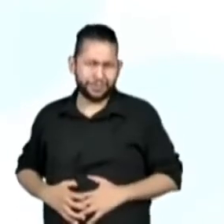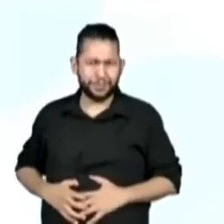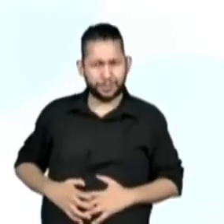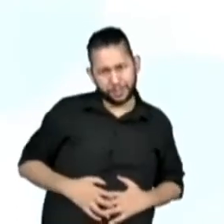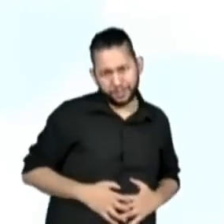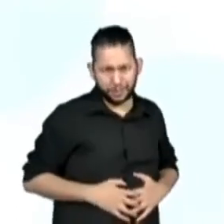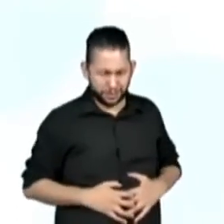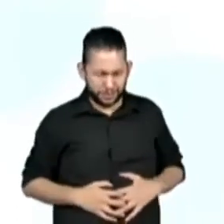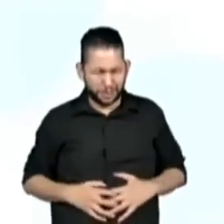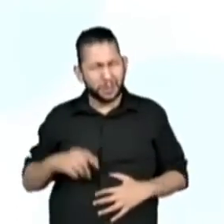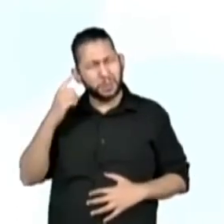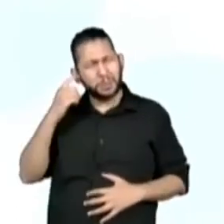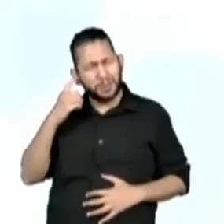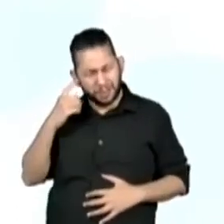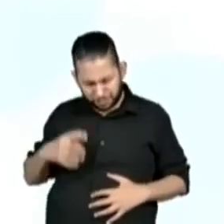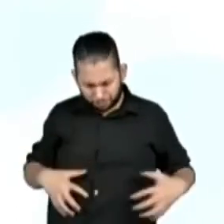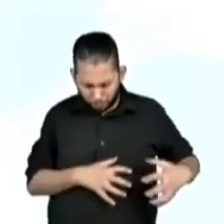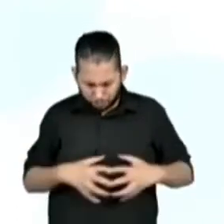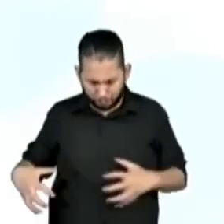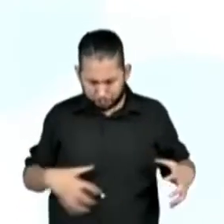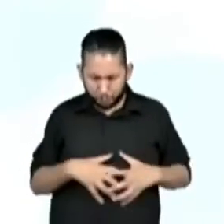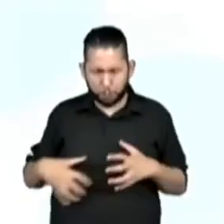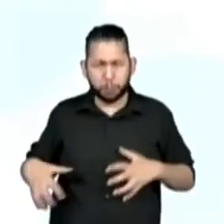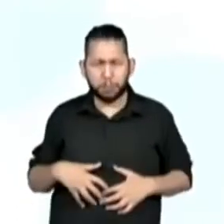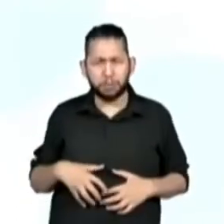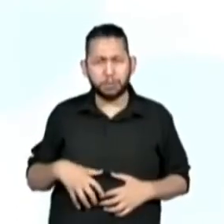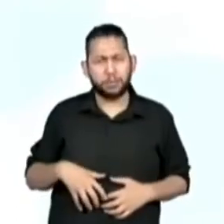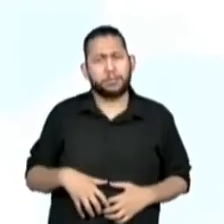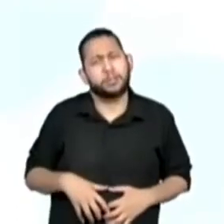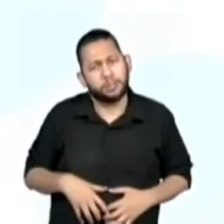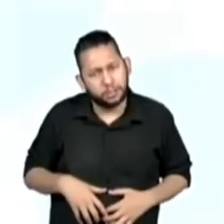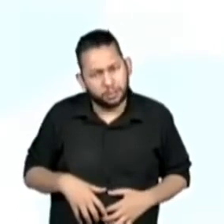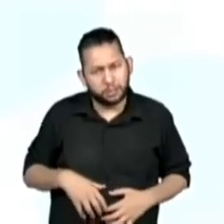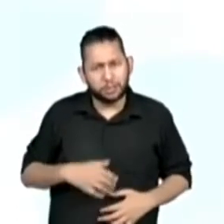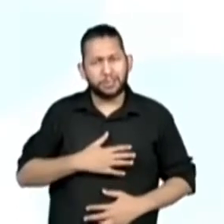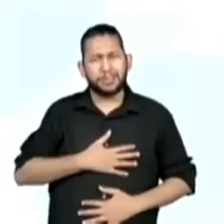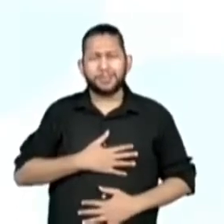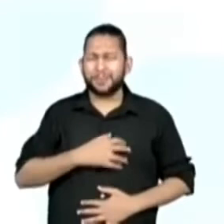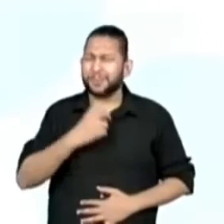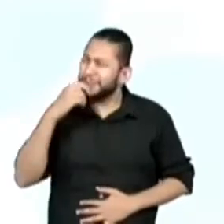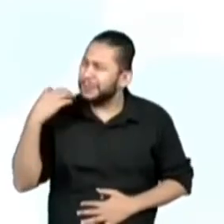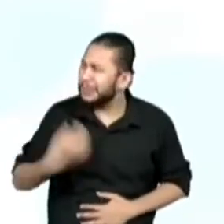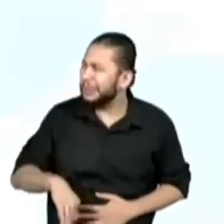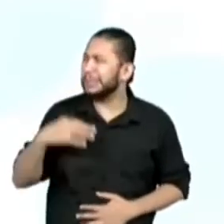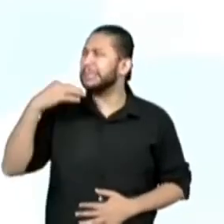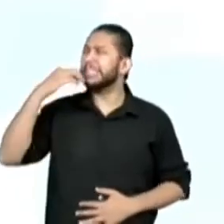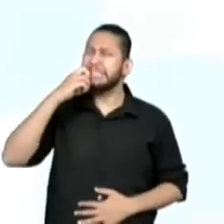um certo ruído. Ele pôs-se a gritar.